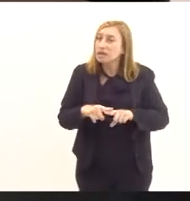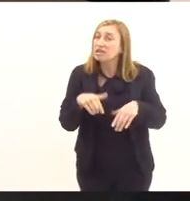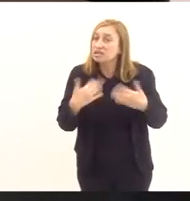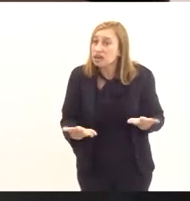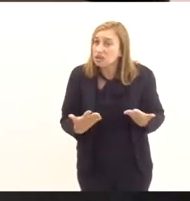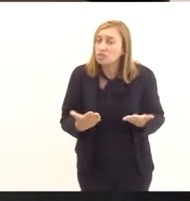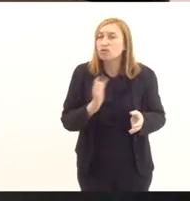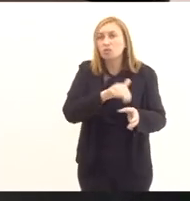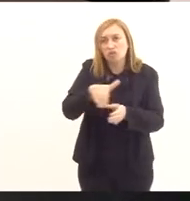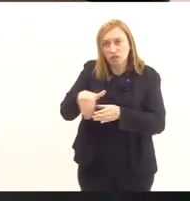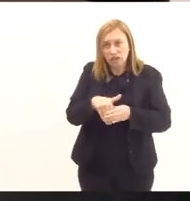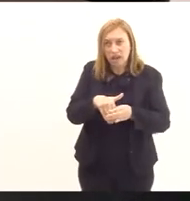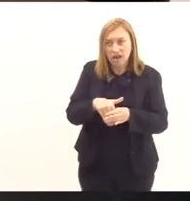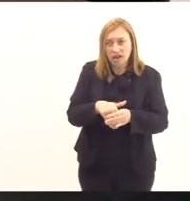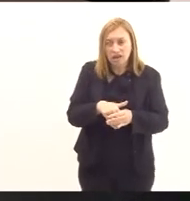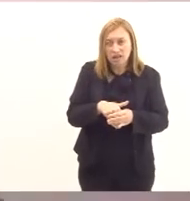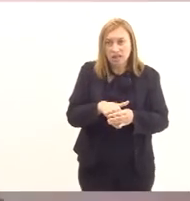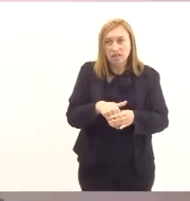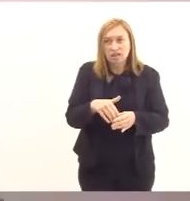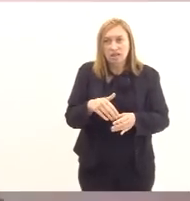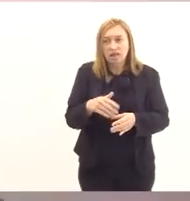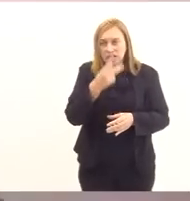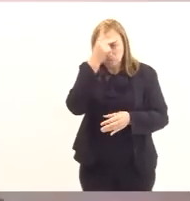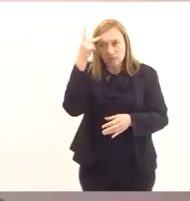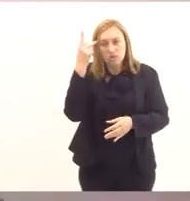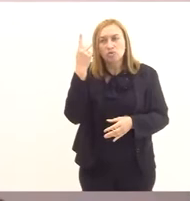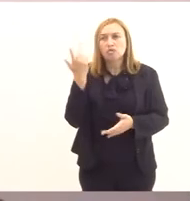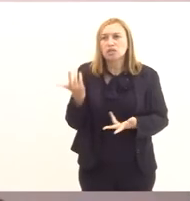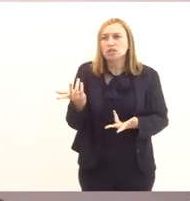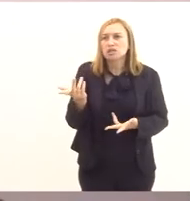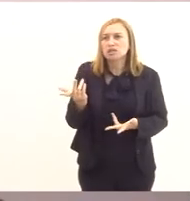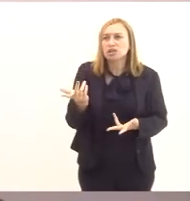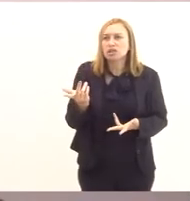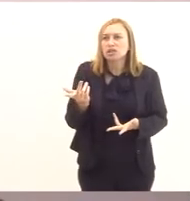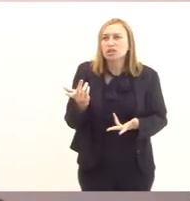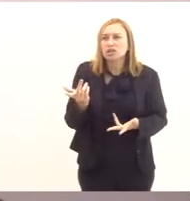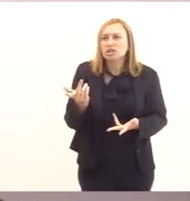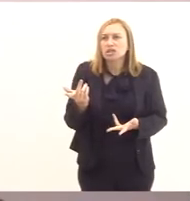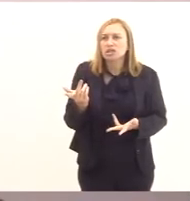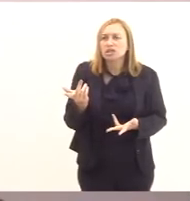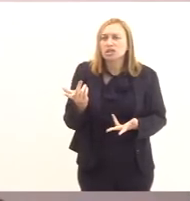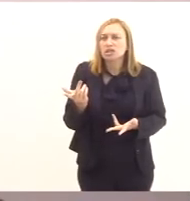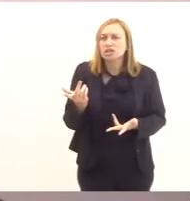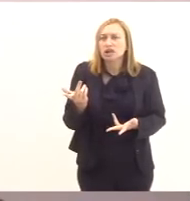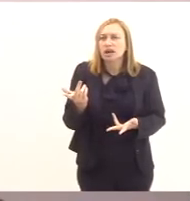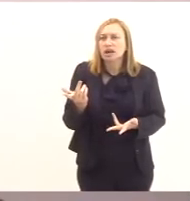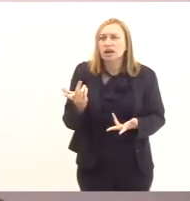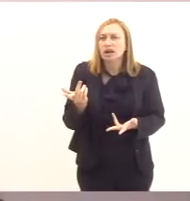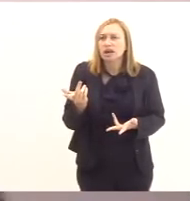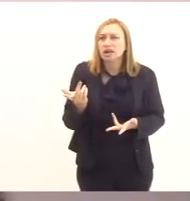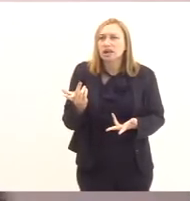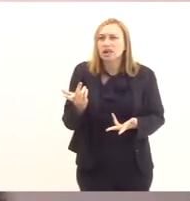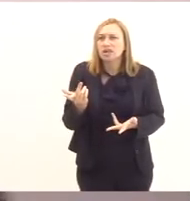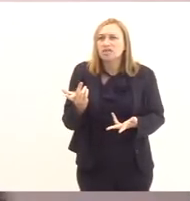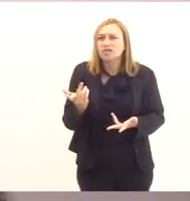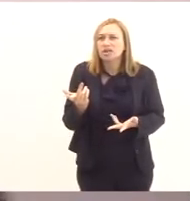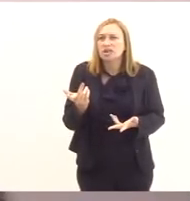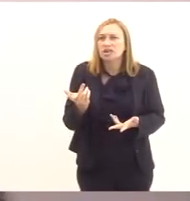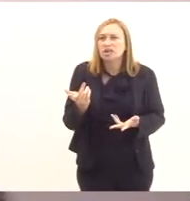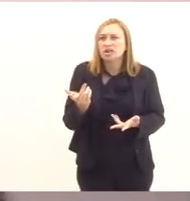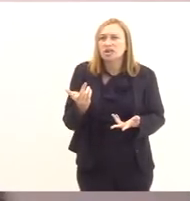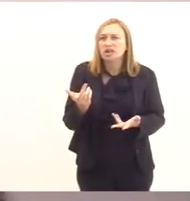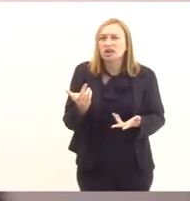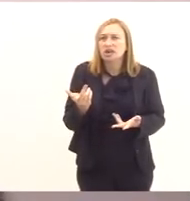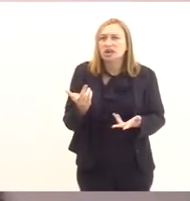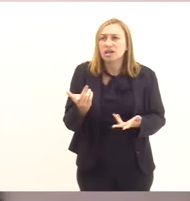vamos voltar até para que as pessoas não fiquem Aqui chovendo no molhado de novo